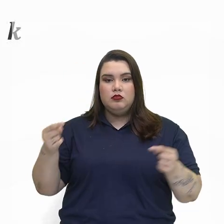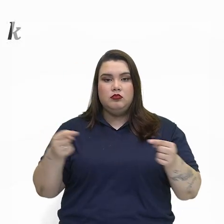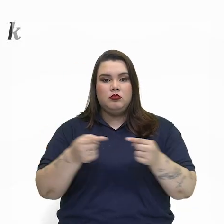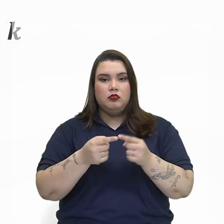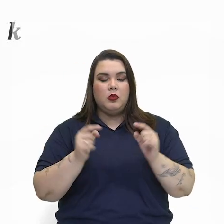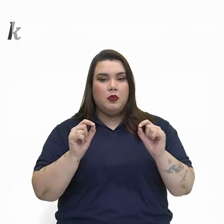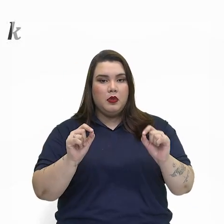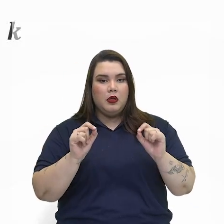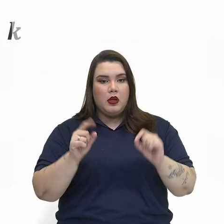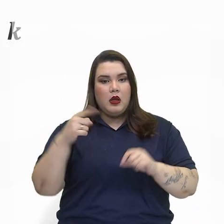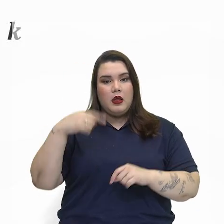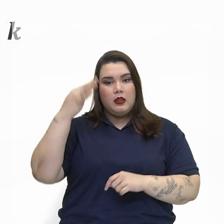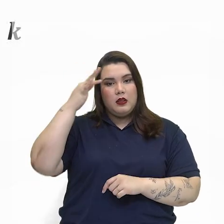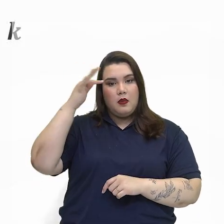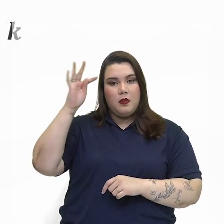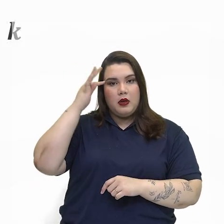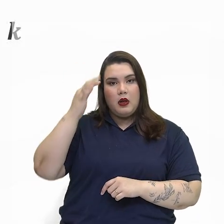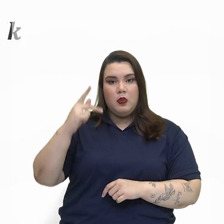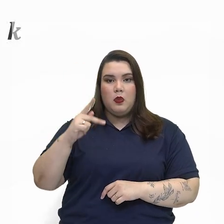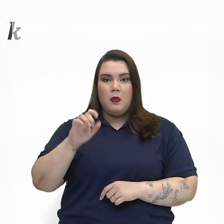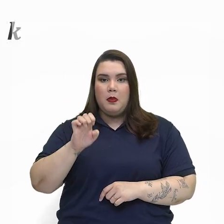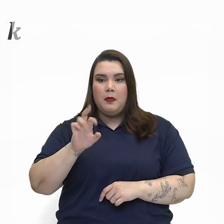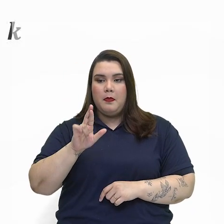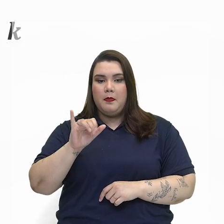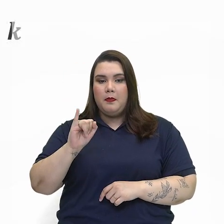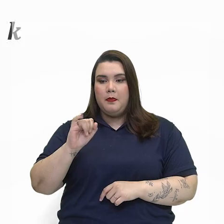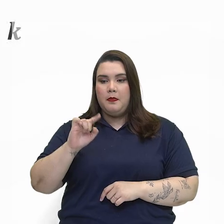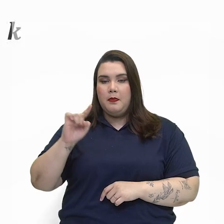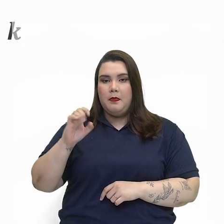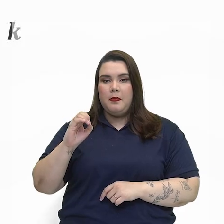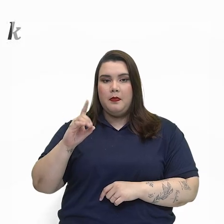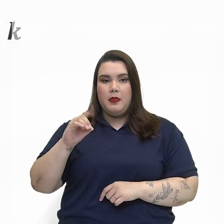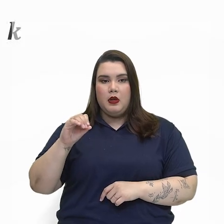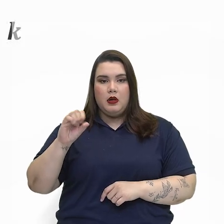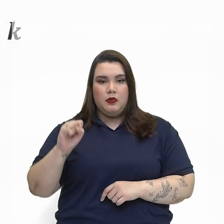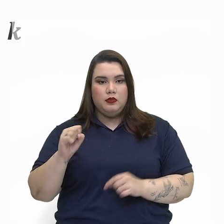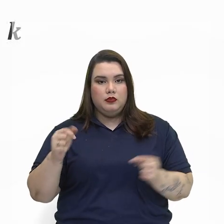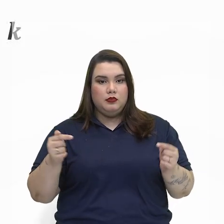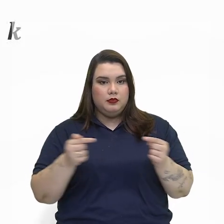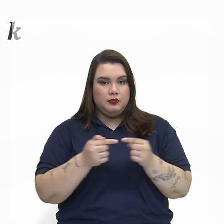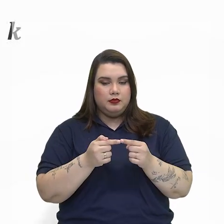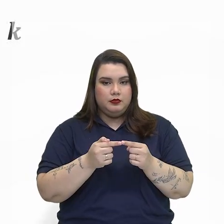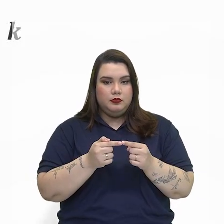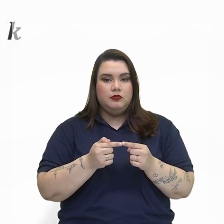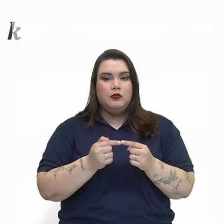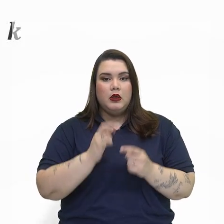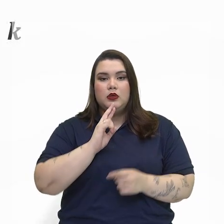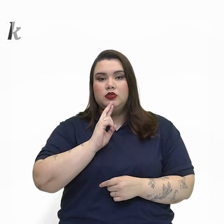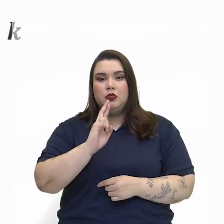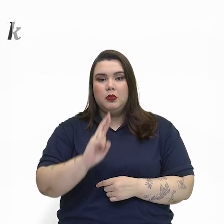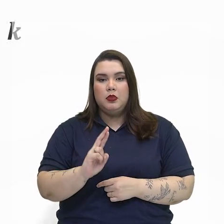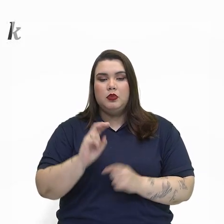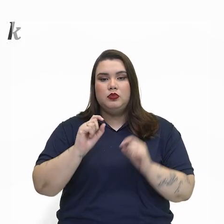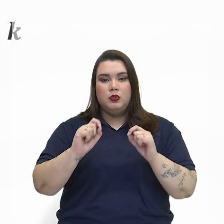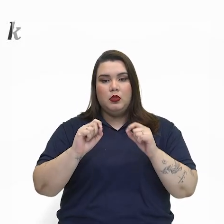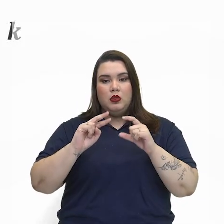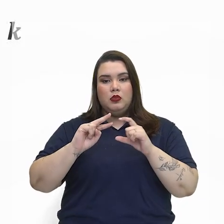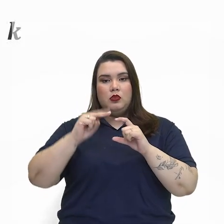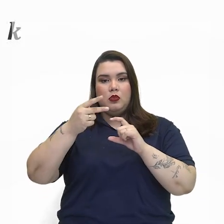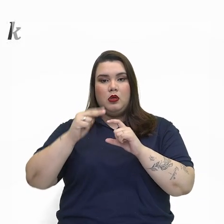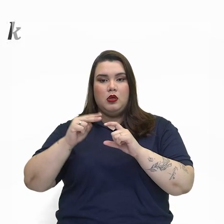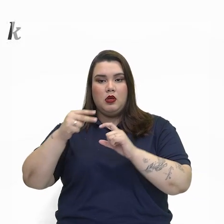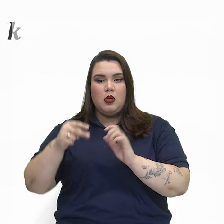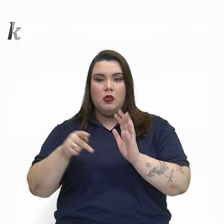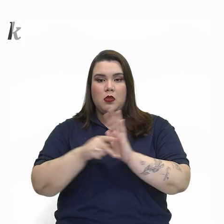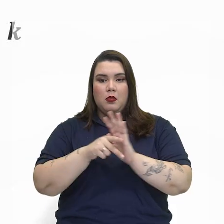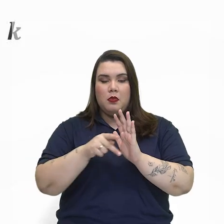a situação dos períodos, que ela é conhecida como a lei dos períodos. O quociente dos quadrados dos períodos e